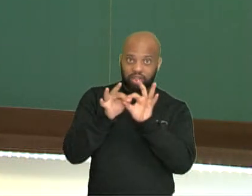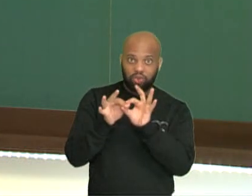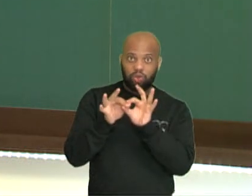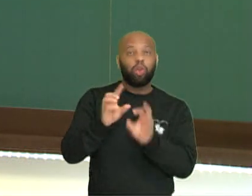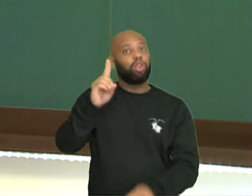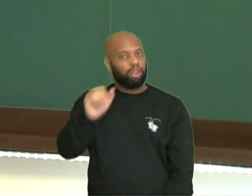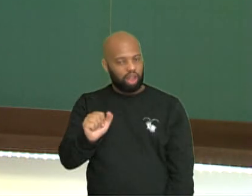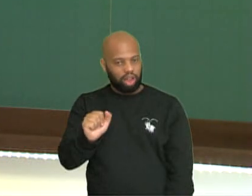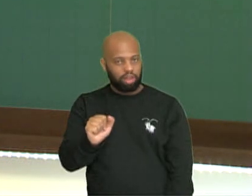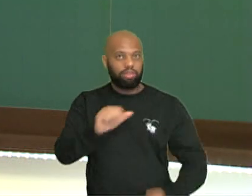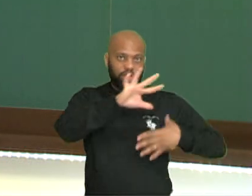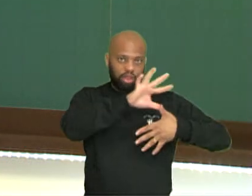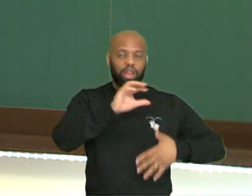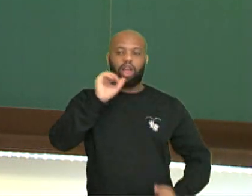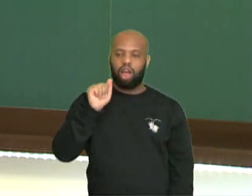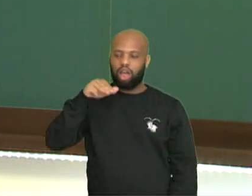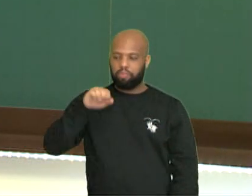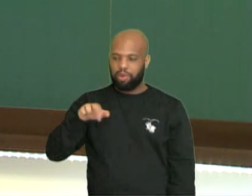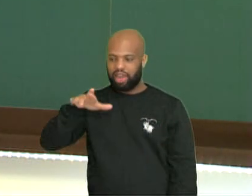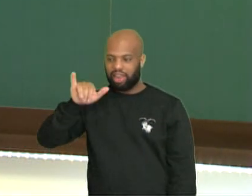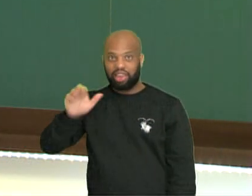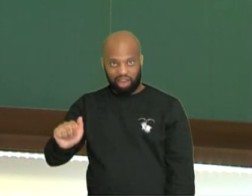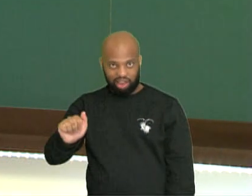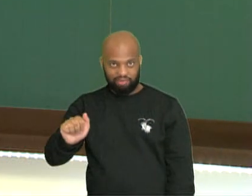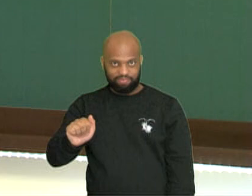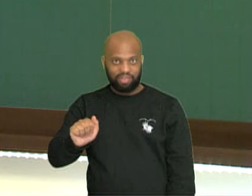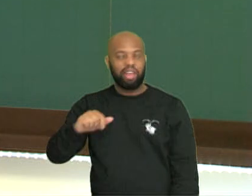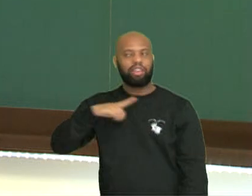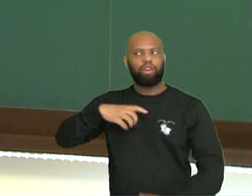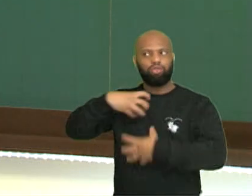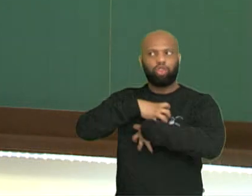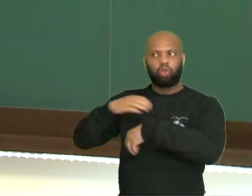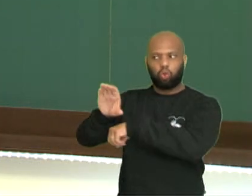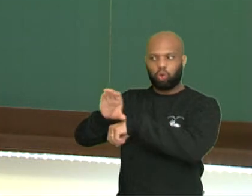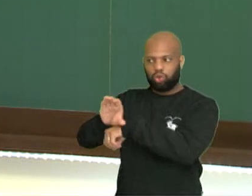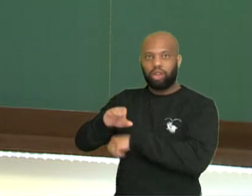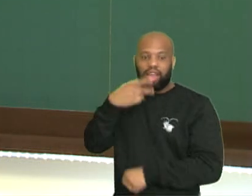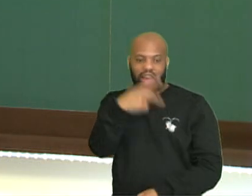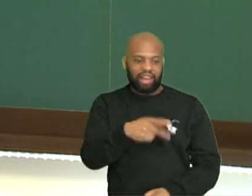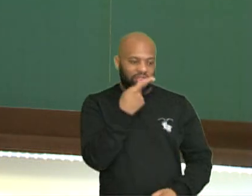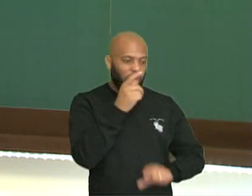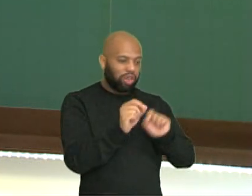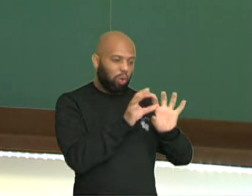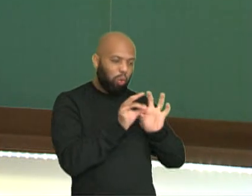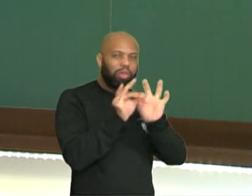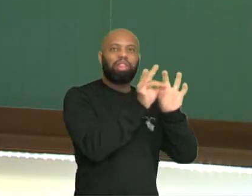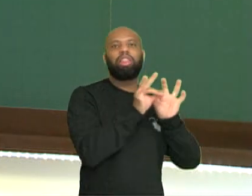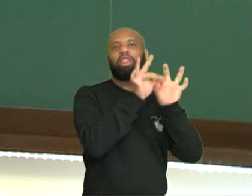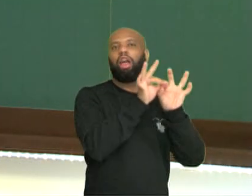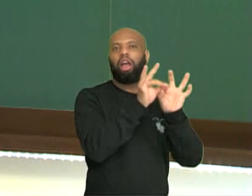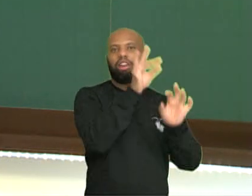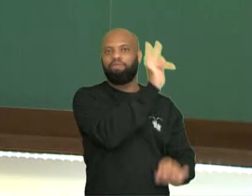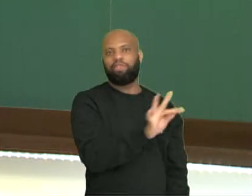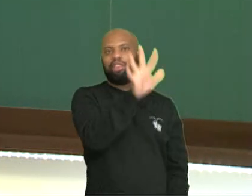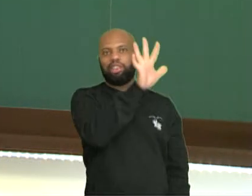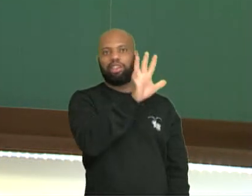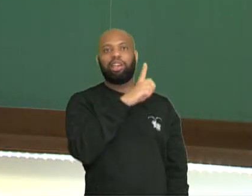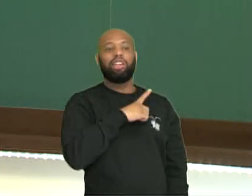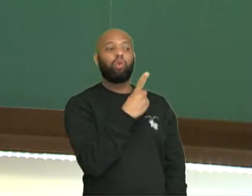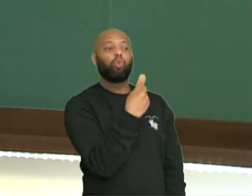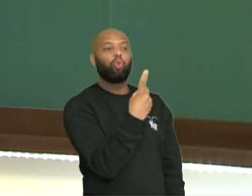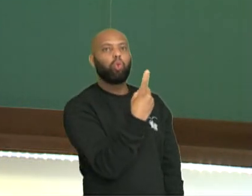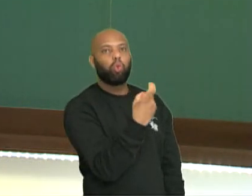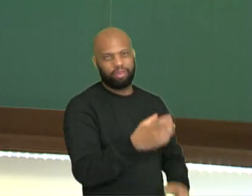cada lugar tem a sua própria Constituição. Aqui não, aqui nós falamos unidade federativa, então nós temos uma